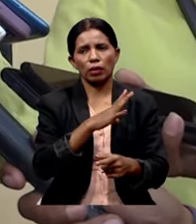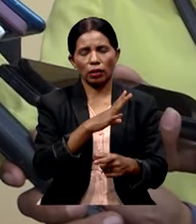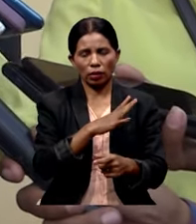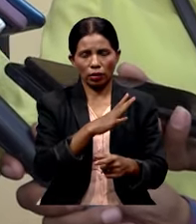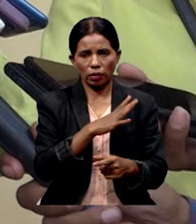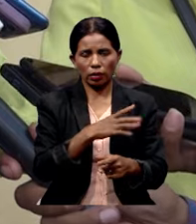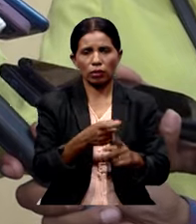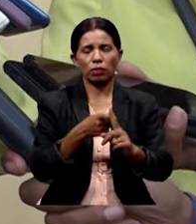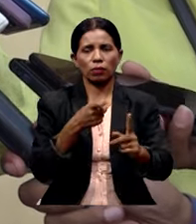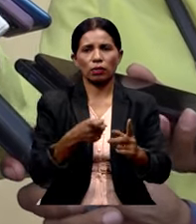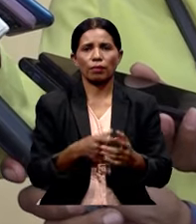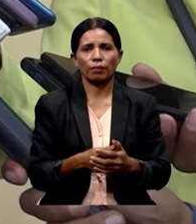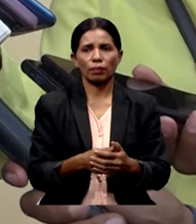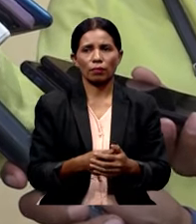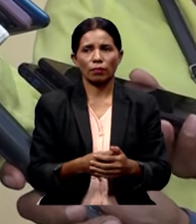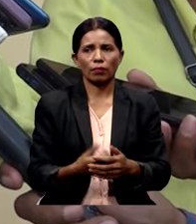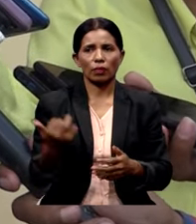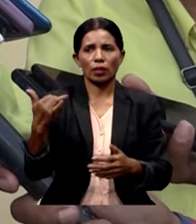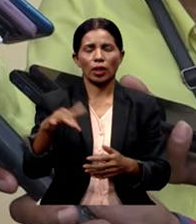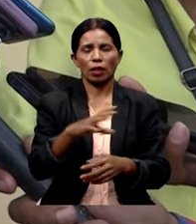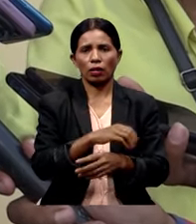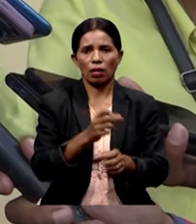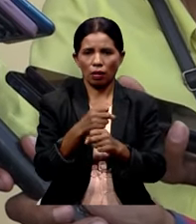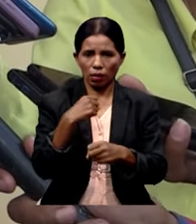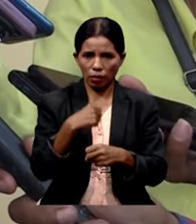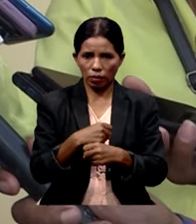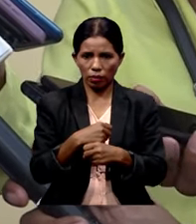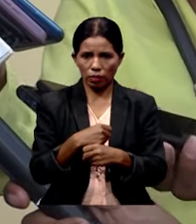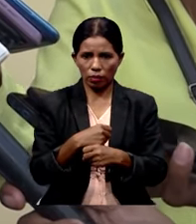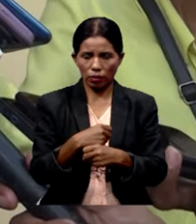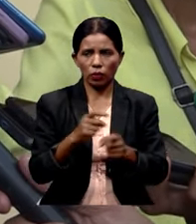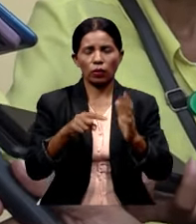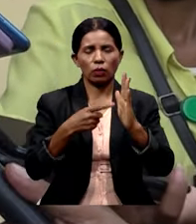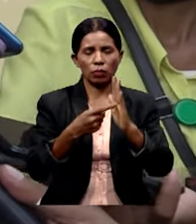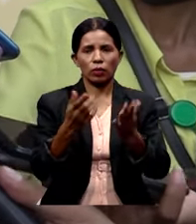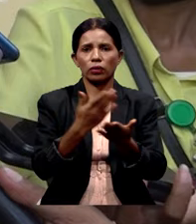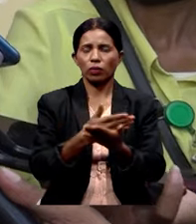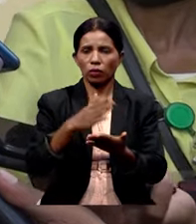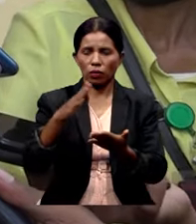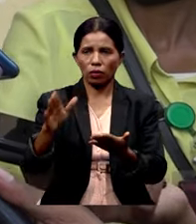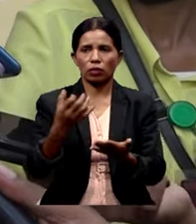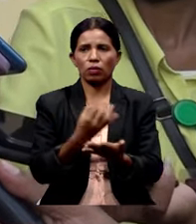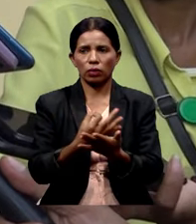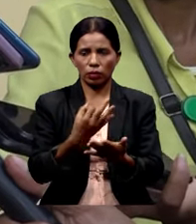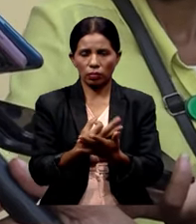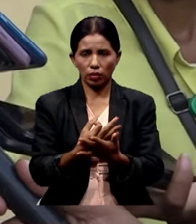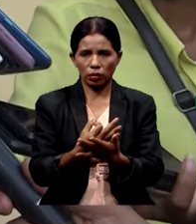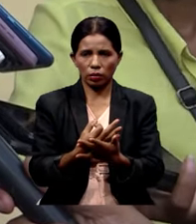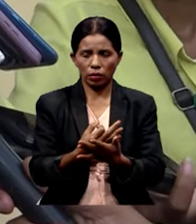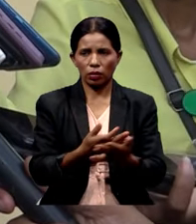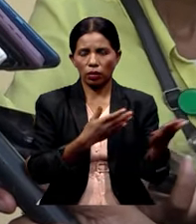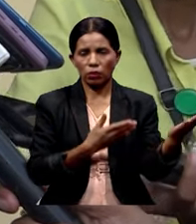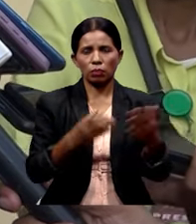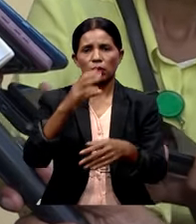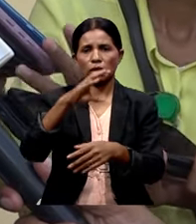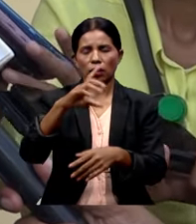importação. Então, meu se nem é centro logístico nacional halo para haú se sosa né orçamento nem é mais halo que mais excelente